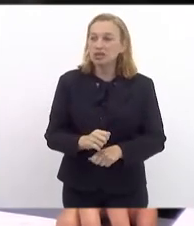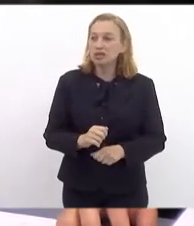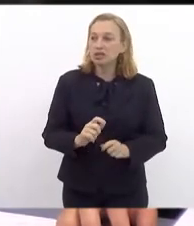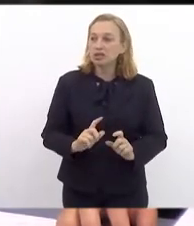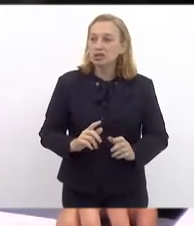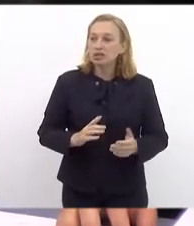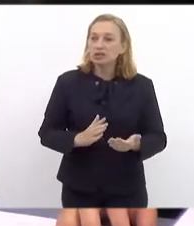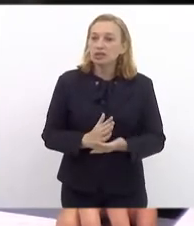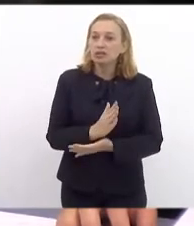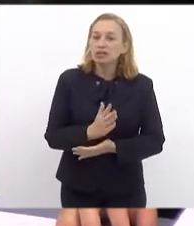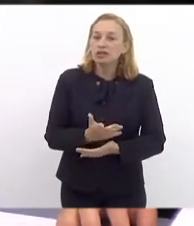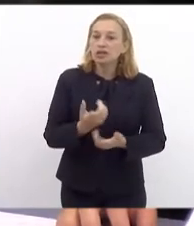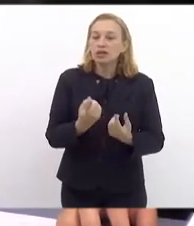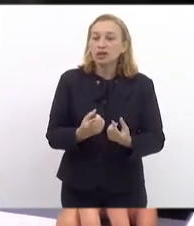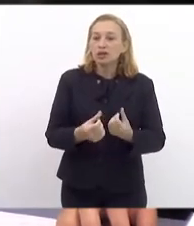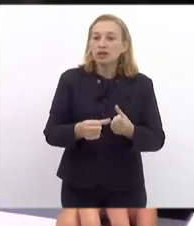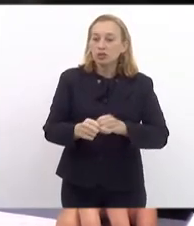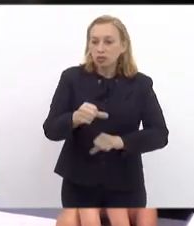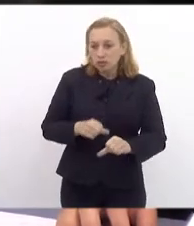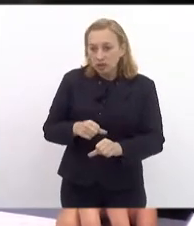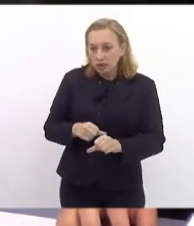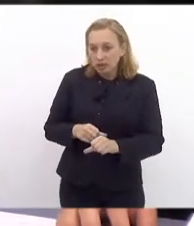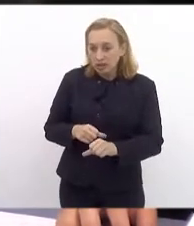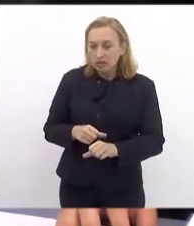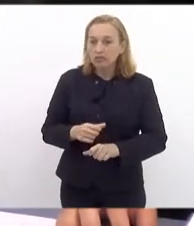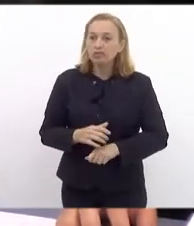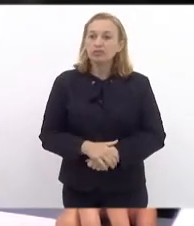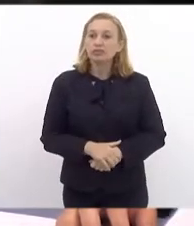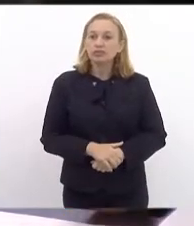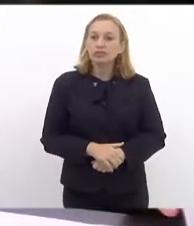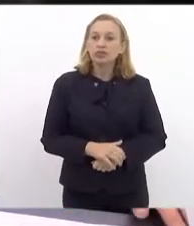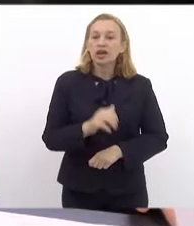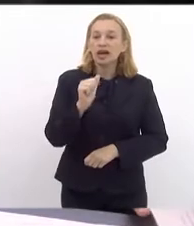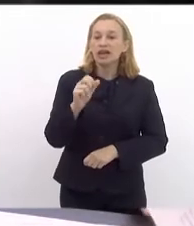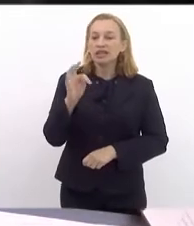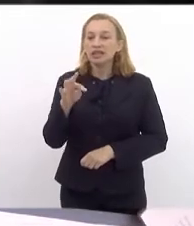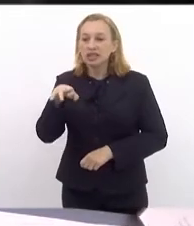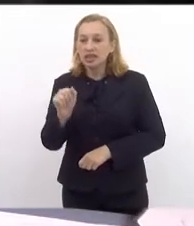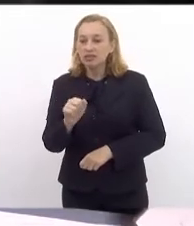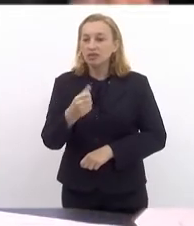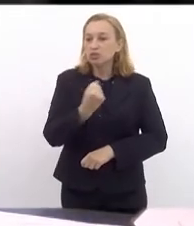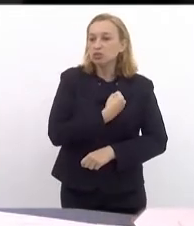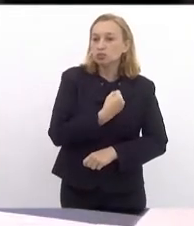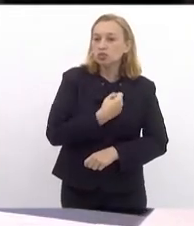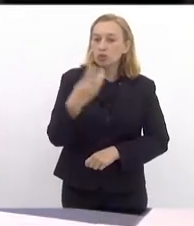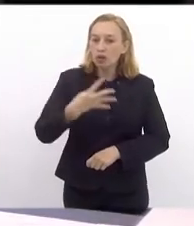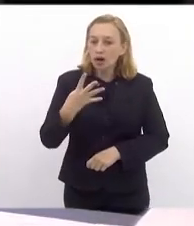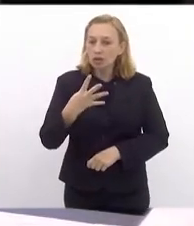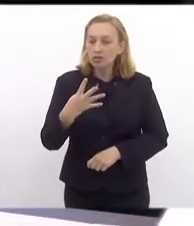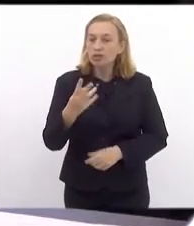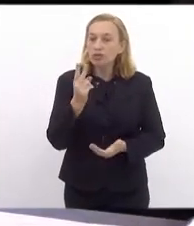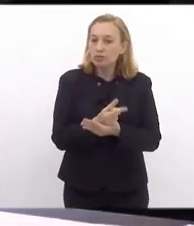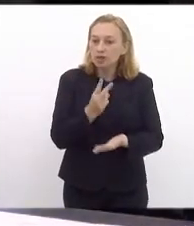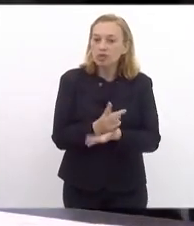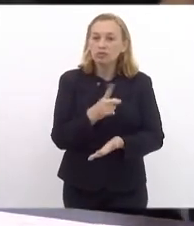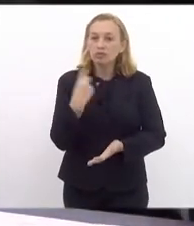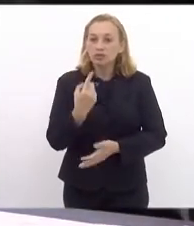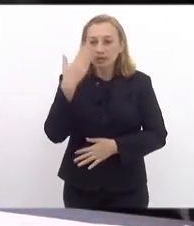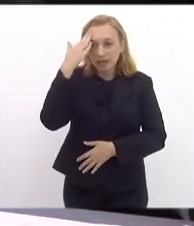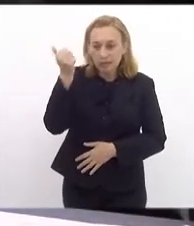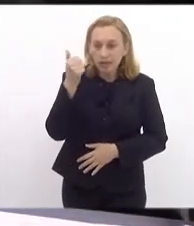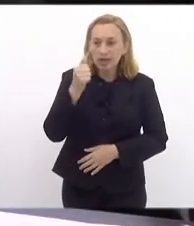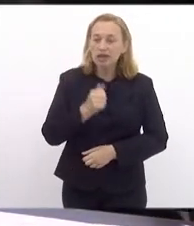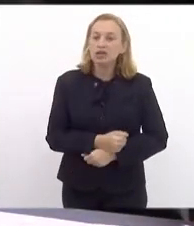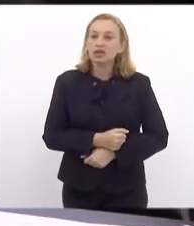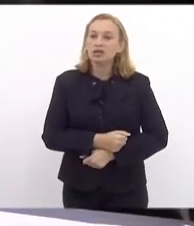então gente ia contrária ela em relação à de chuva número número 4 apesar da gente saber é